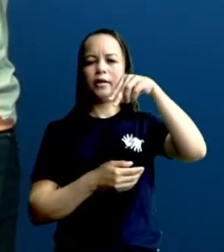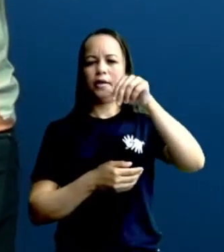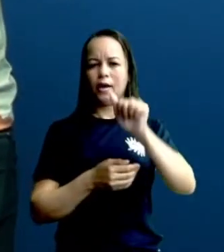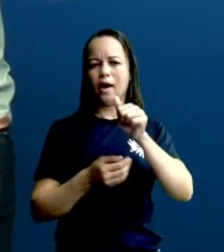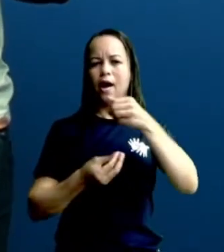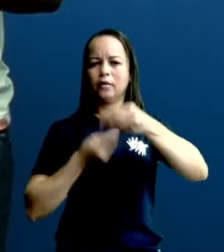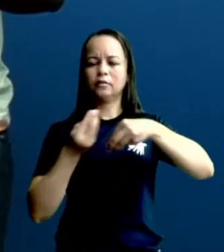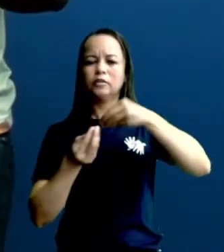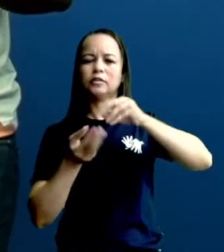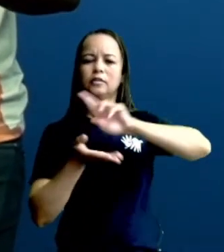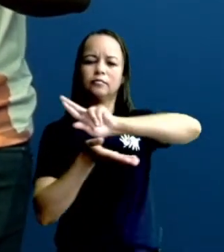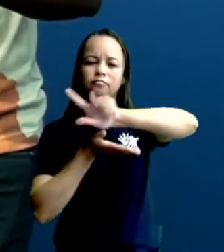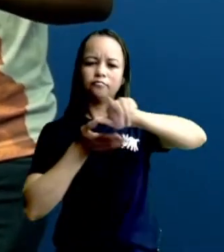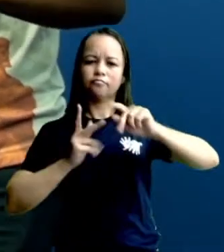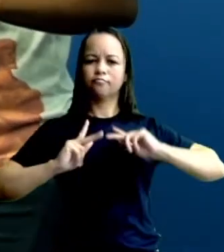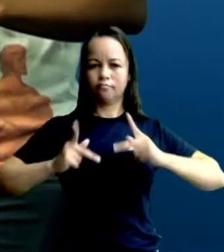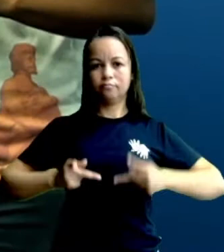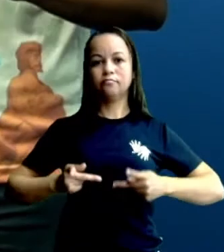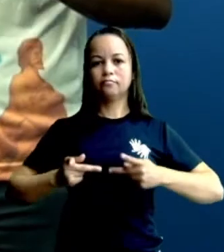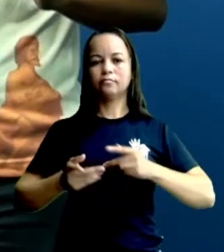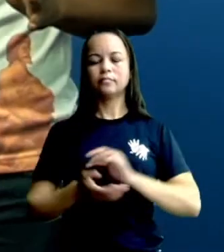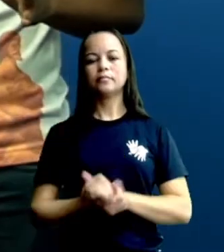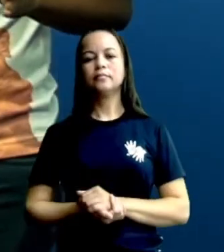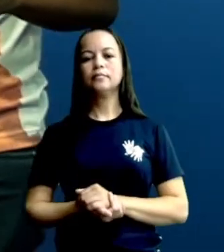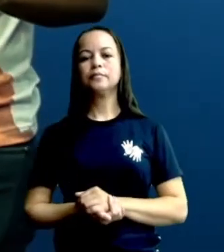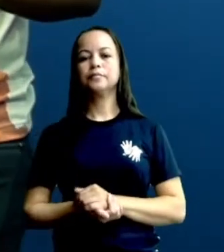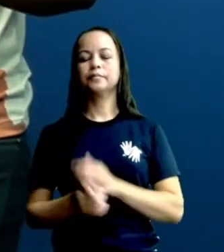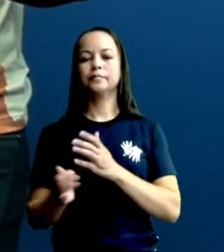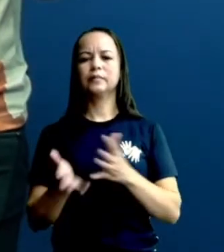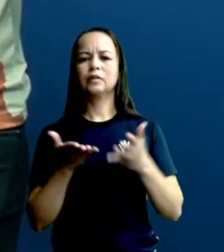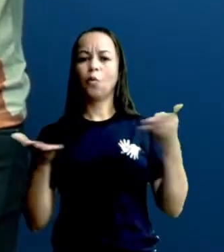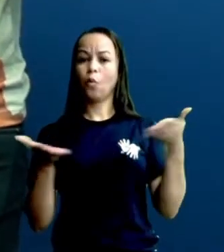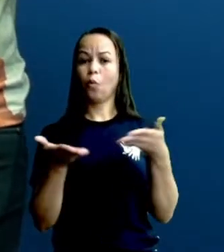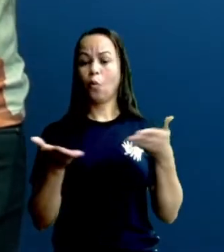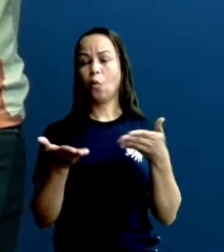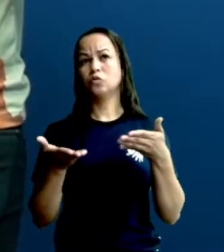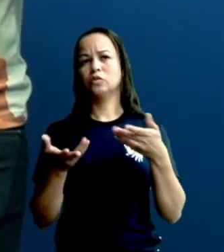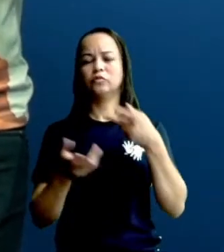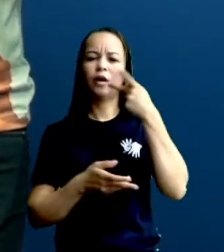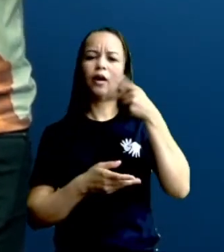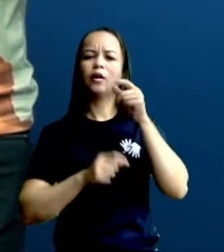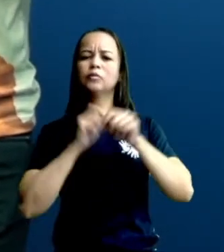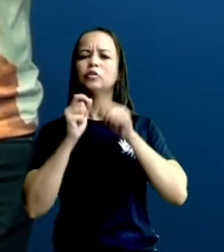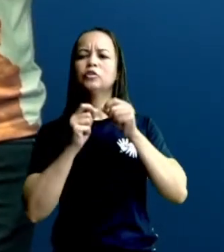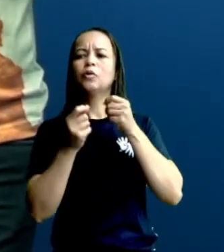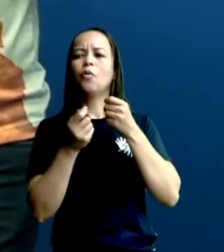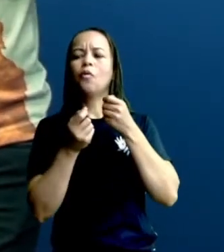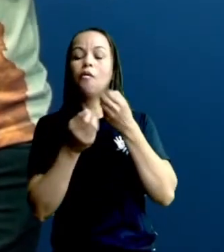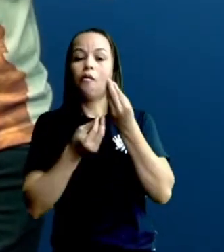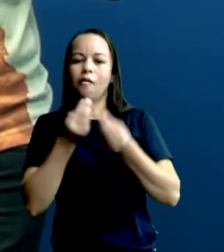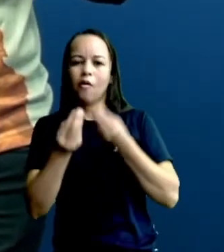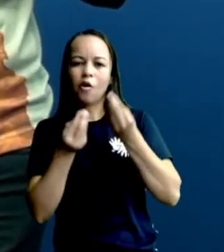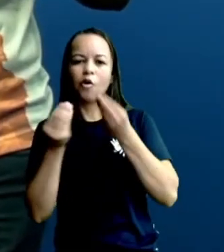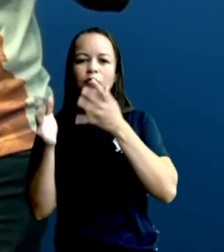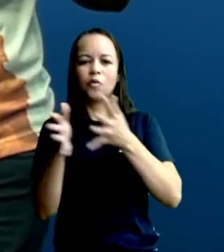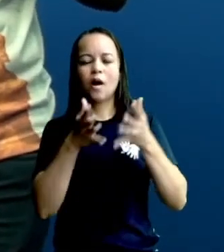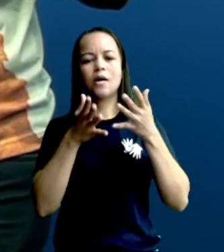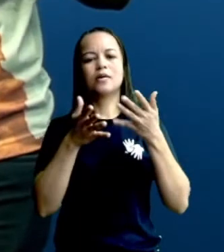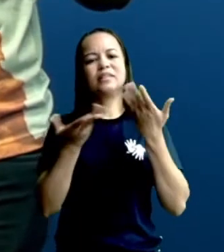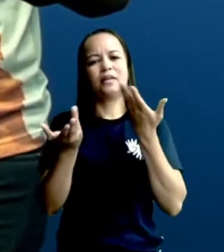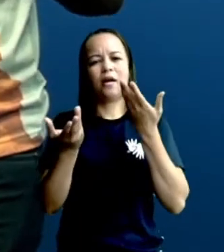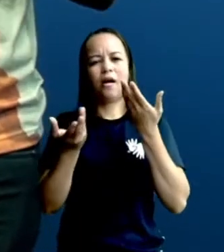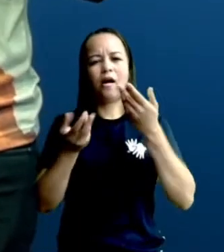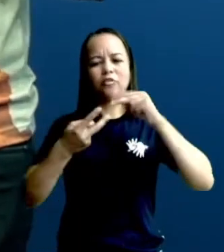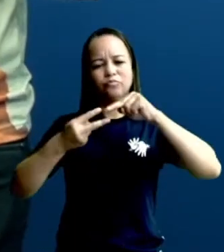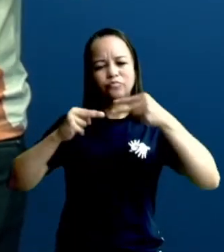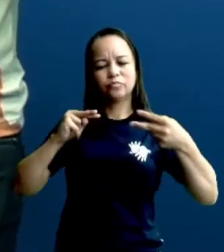de seres diferentes. Então, falaremos hoje sobre como essa genética